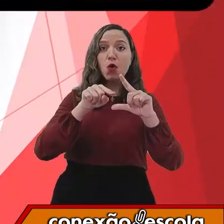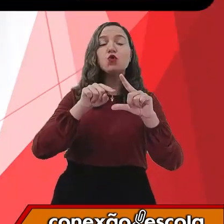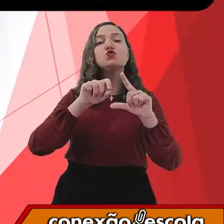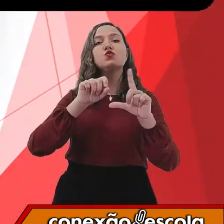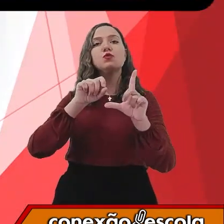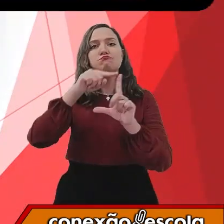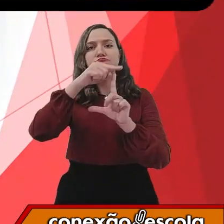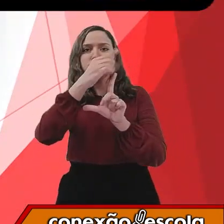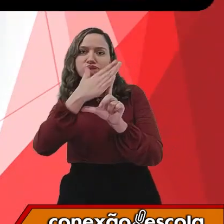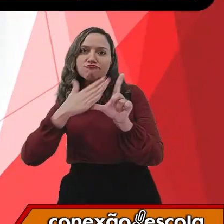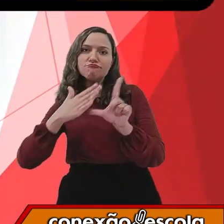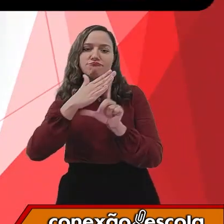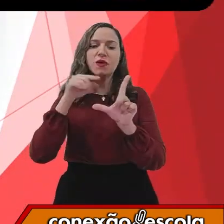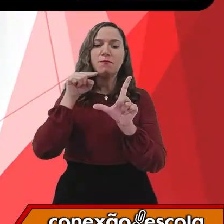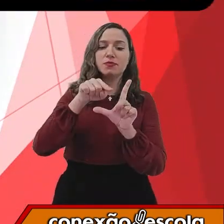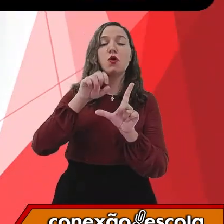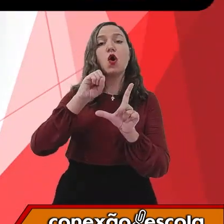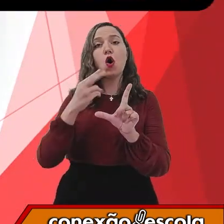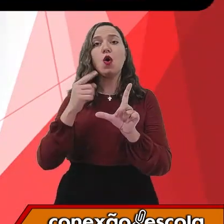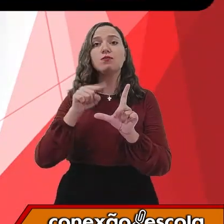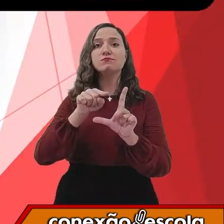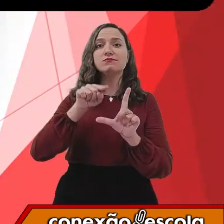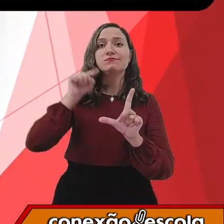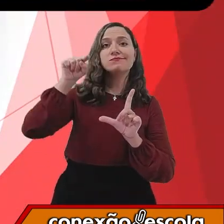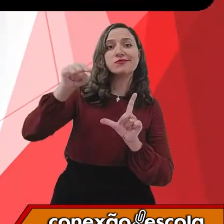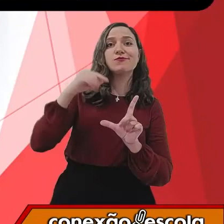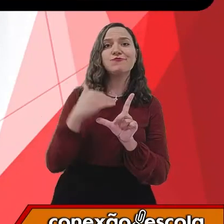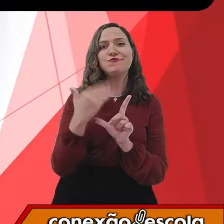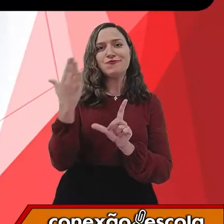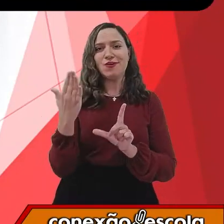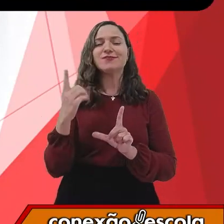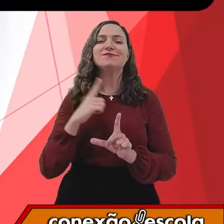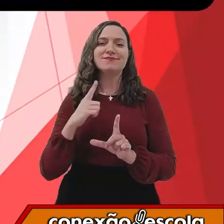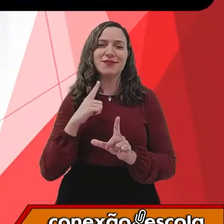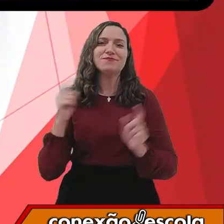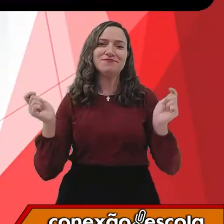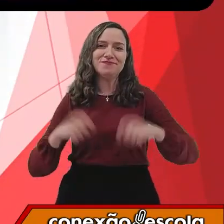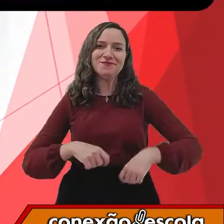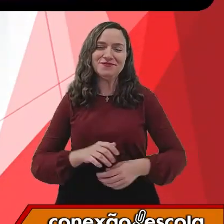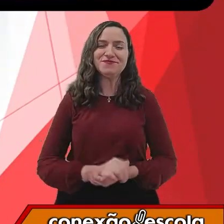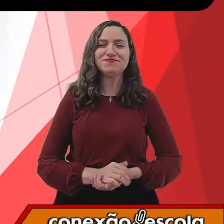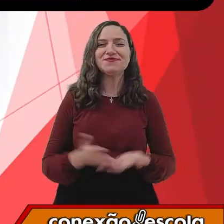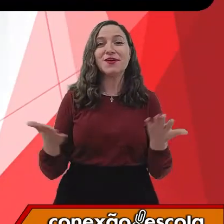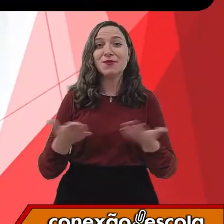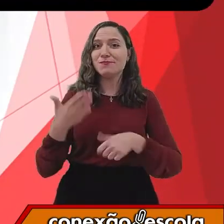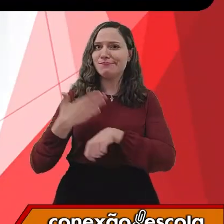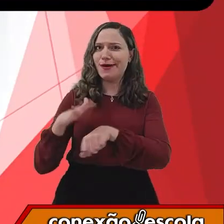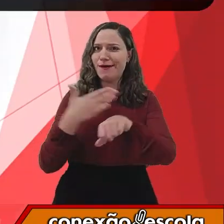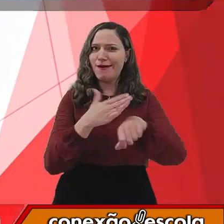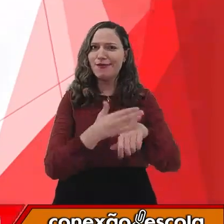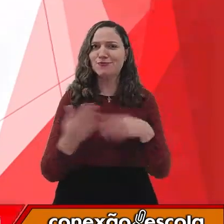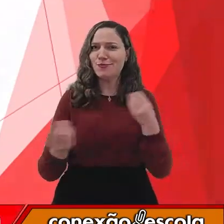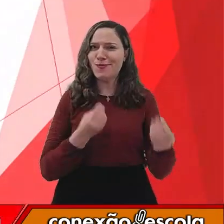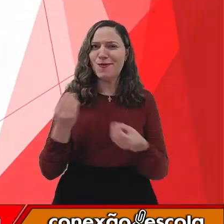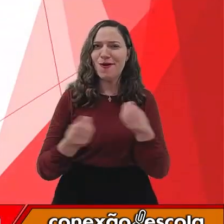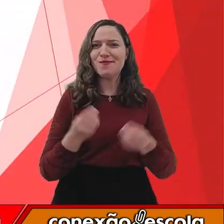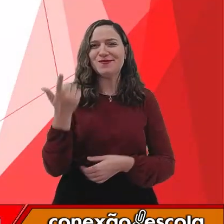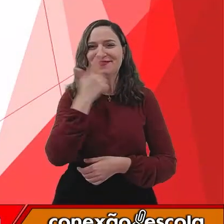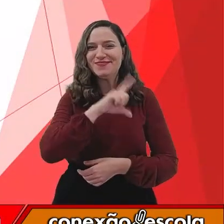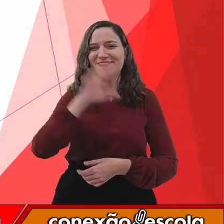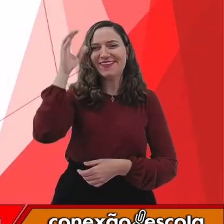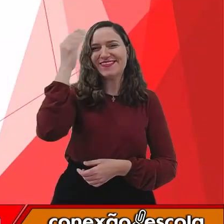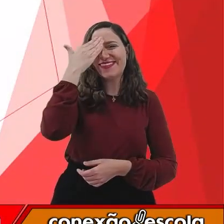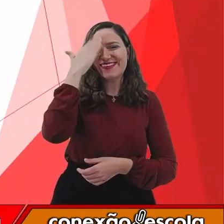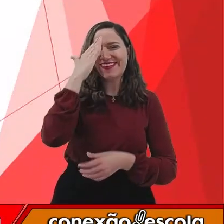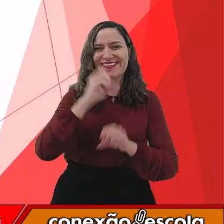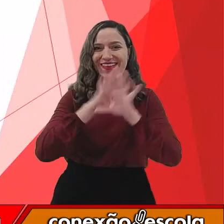ou sobre um dos lados do nosso triângulo. Vamos colocar em prática, então, os nossos conhecimentos.